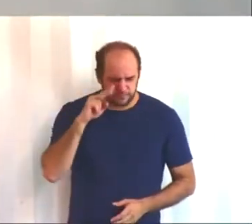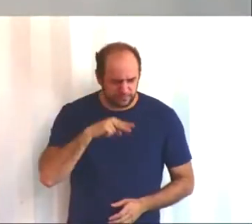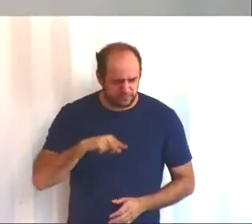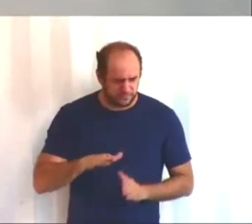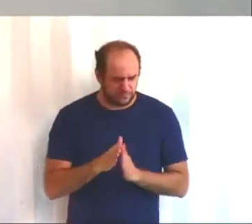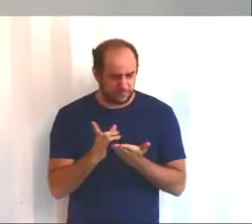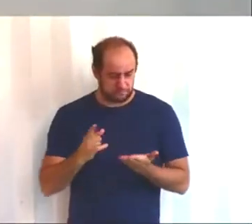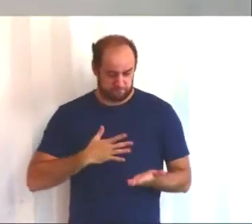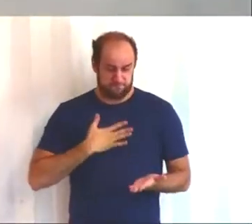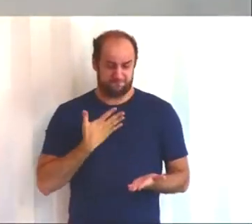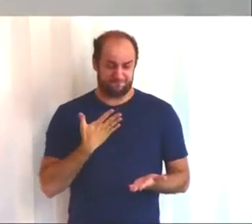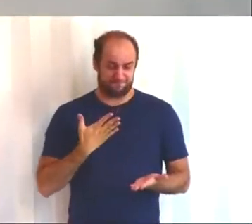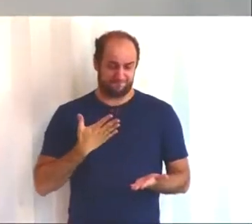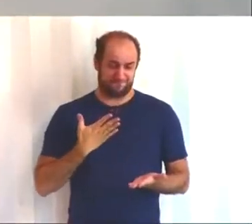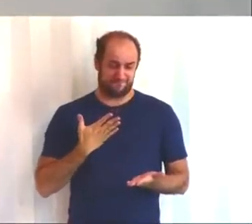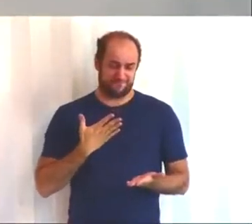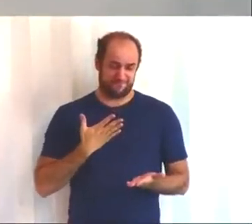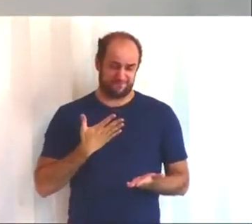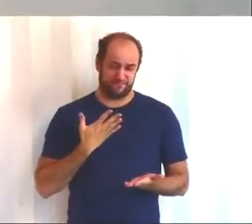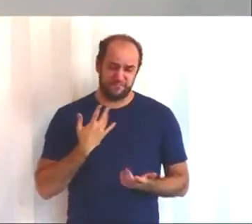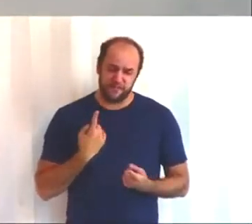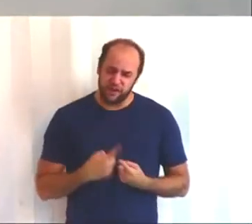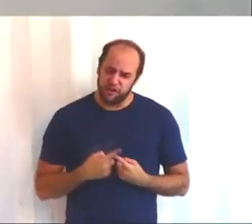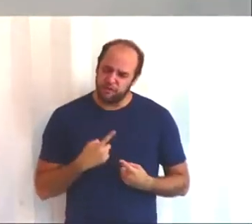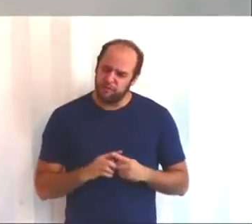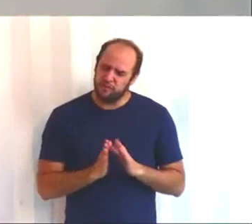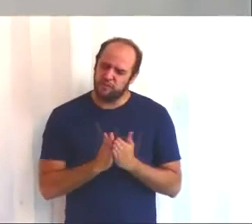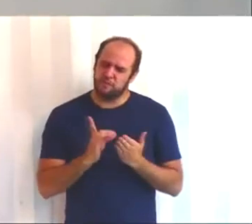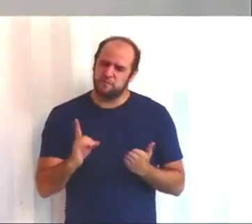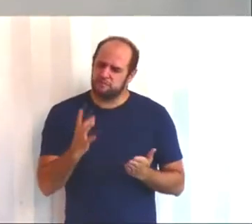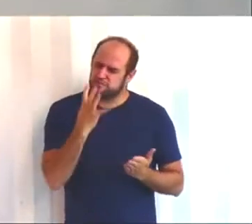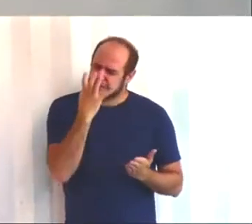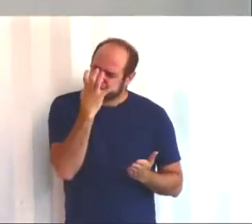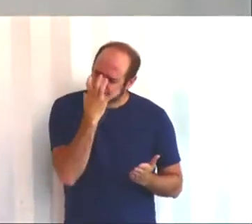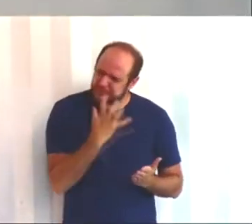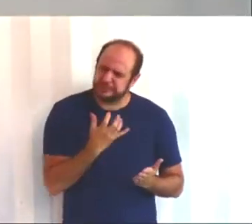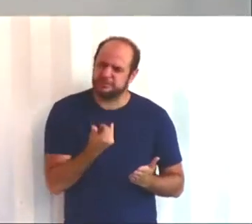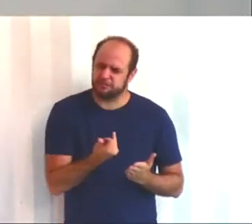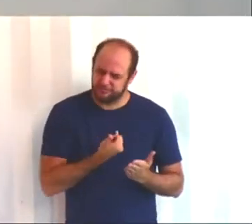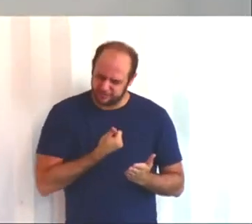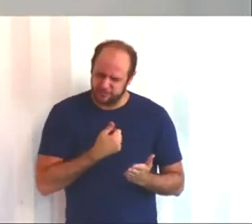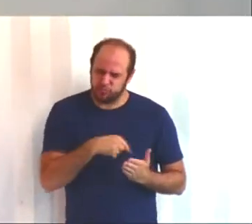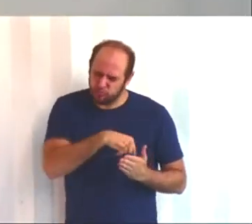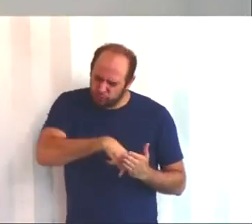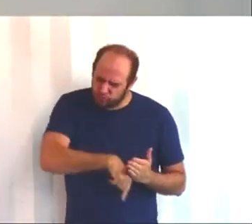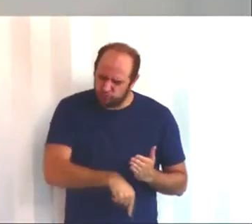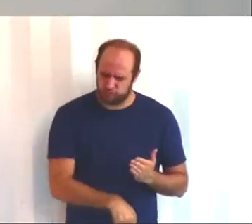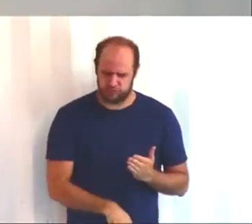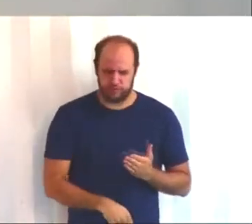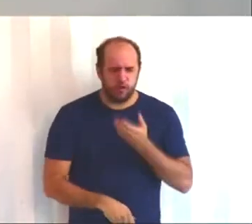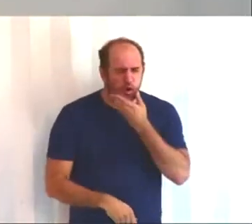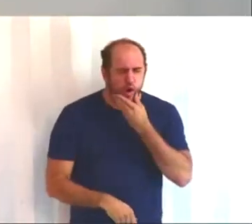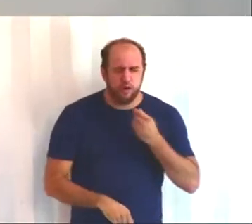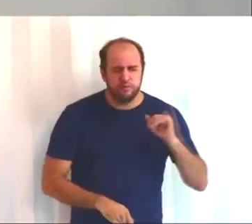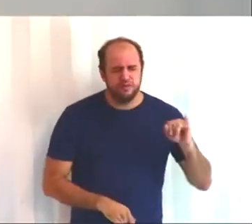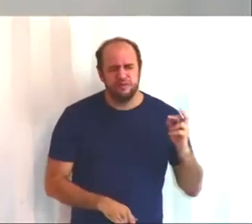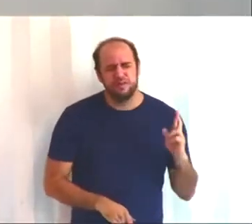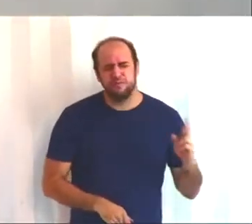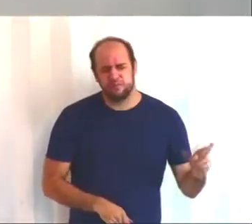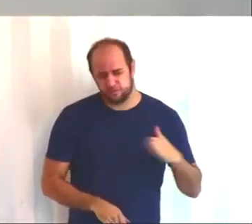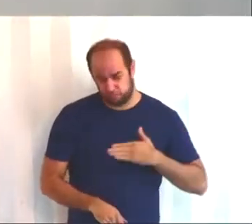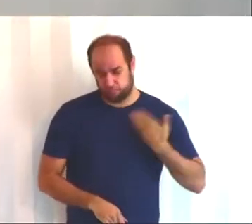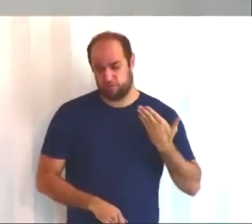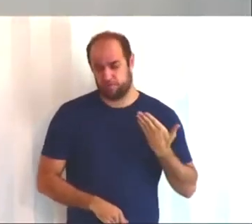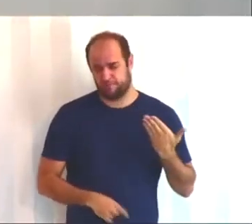e a gente se assombra também, porque ela tem coisas tão sérias, tão profundas. O profeta se assombrou. Eu